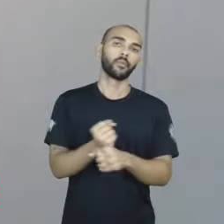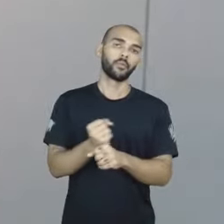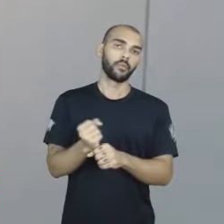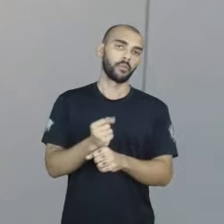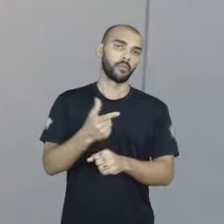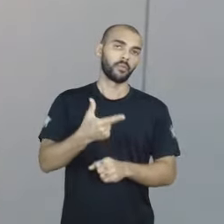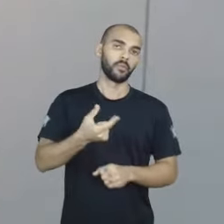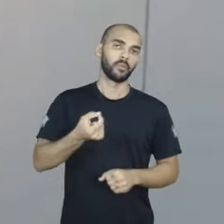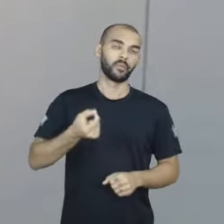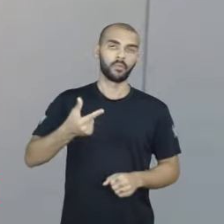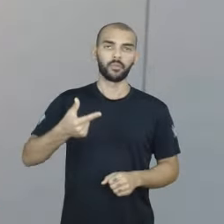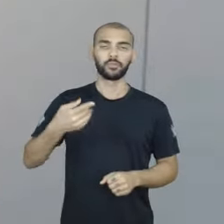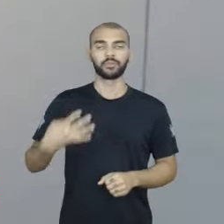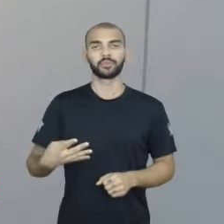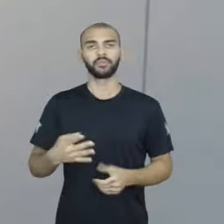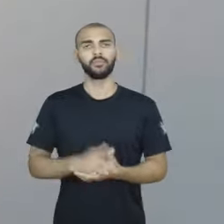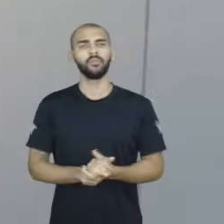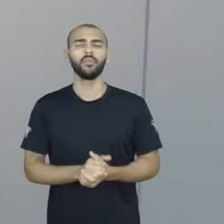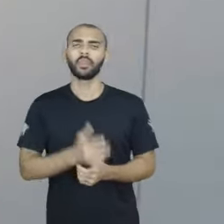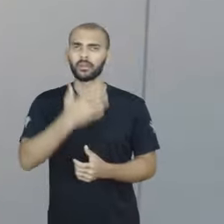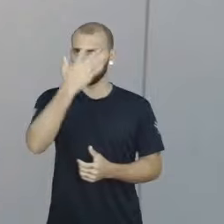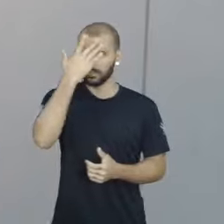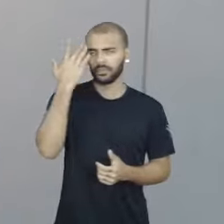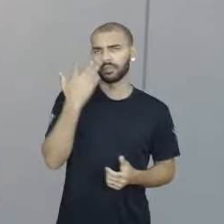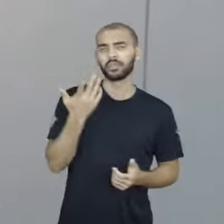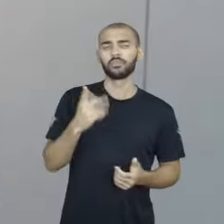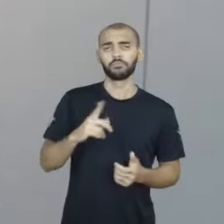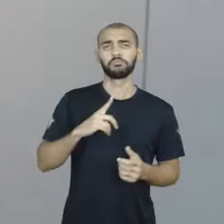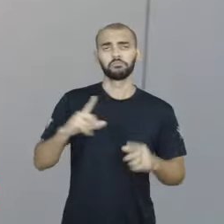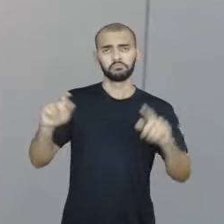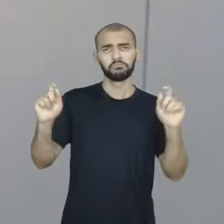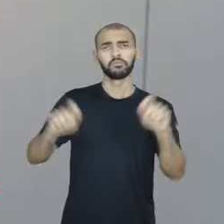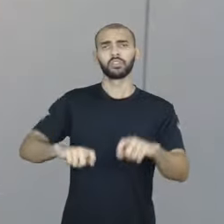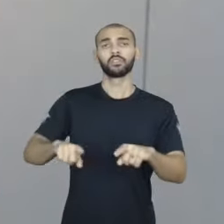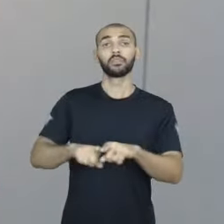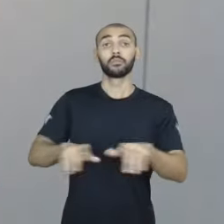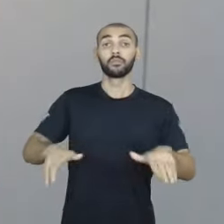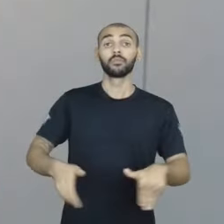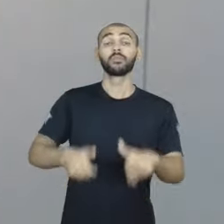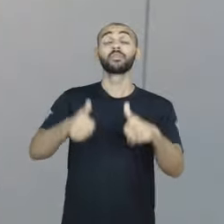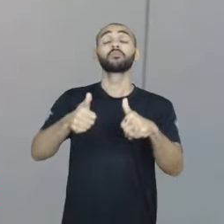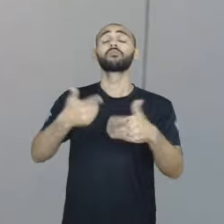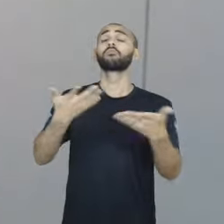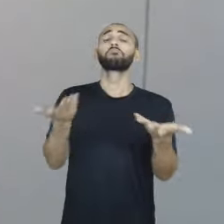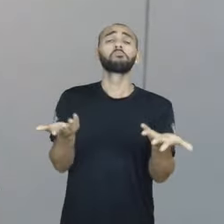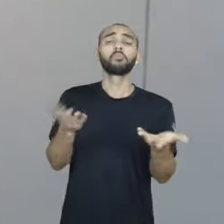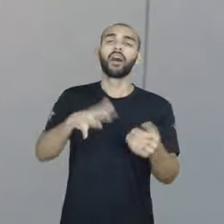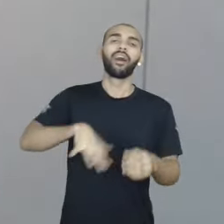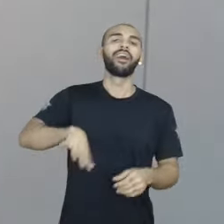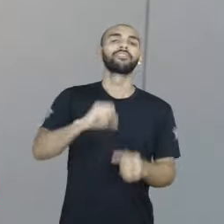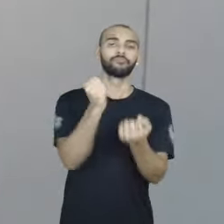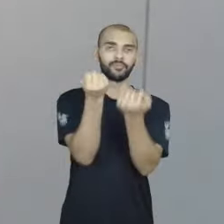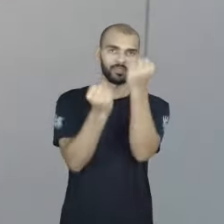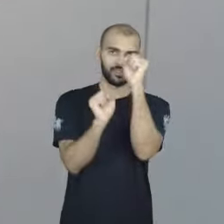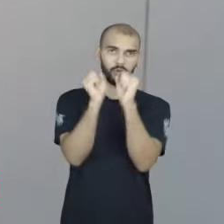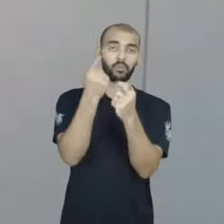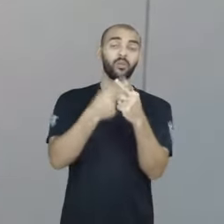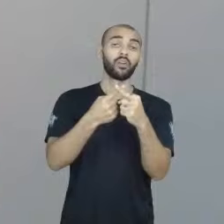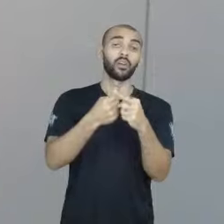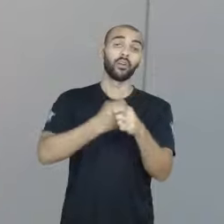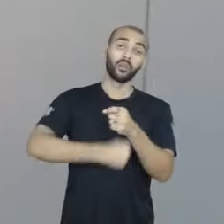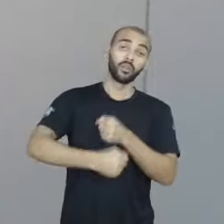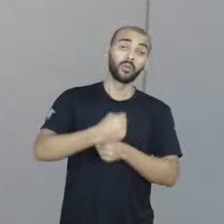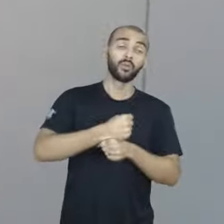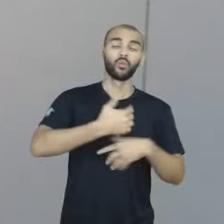2024, e quem ainda tem um potencial para melhorar é o setor industrial. No ano passado, o setor industrial sofreu muito com